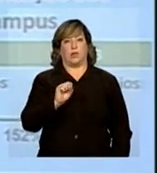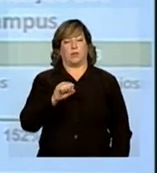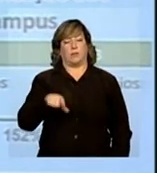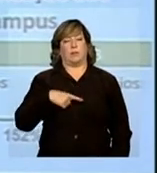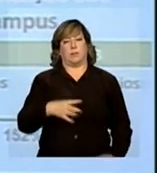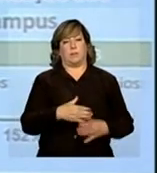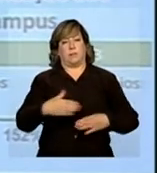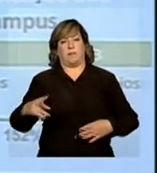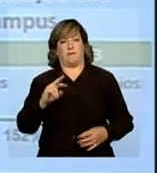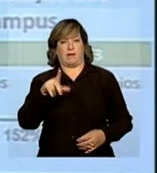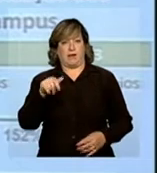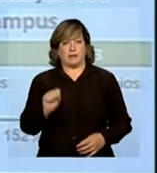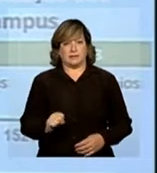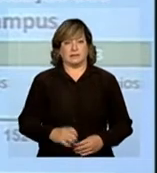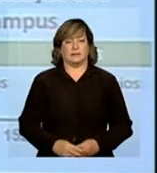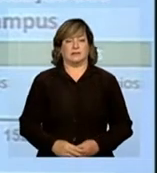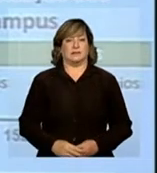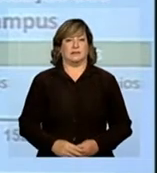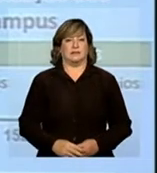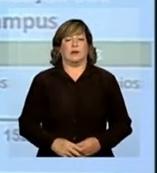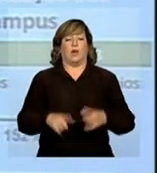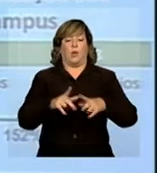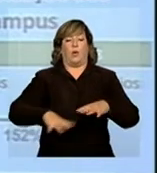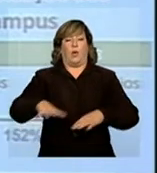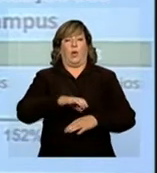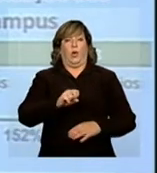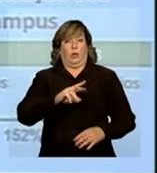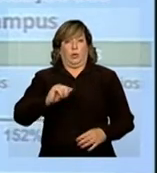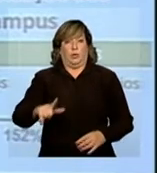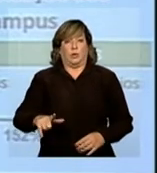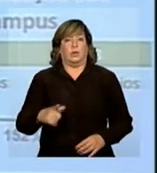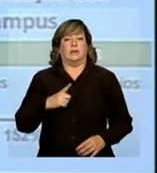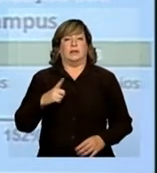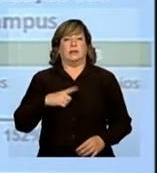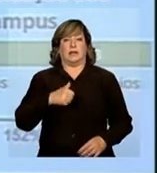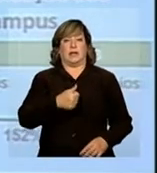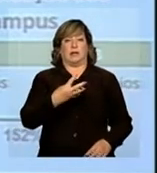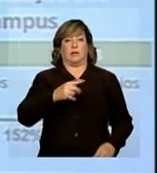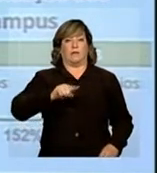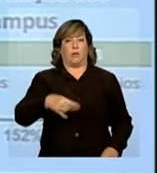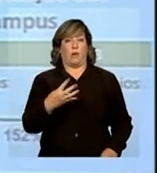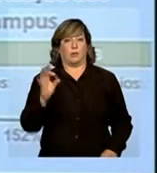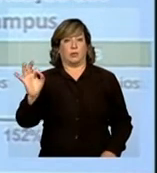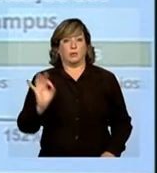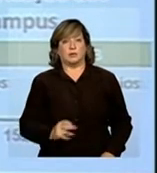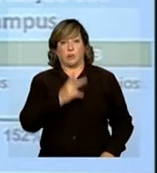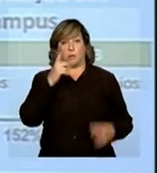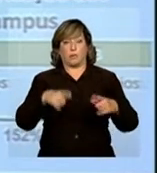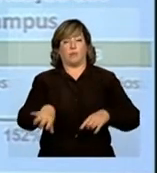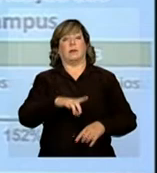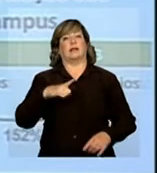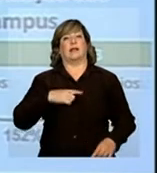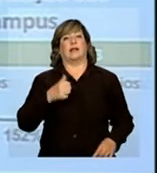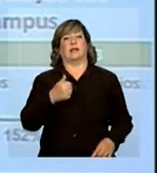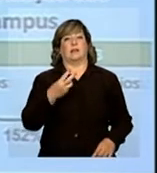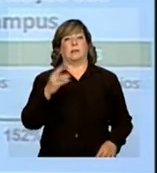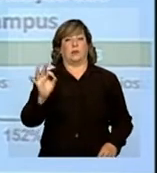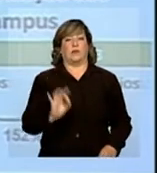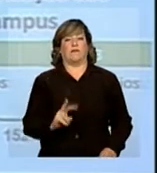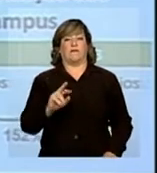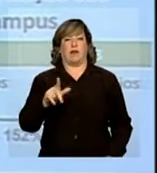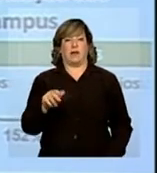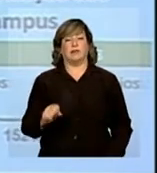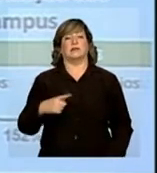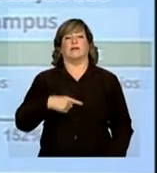vagas 1 é a região Sul que tem 14,4 chá da população tem 13 por cento das